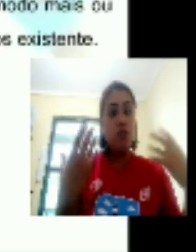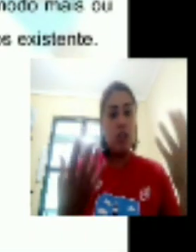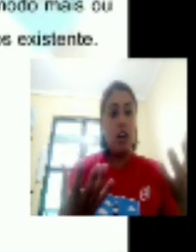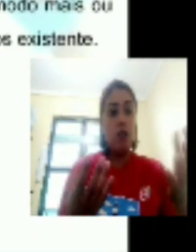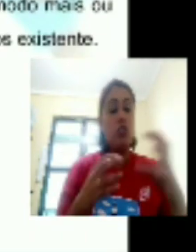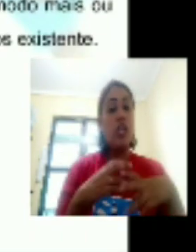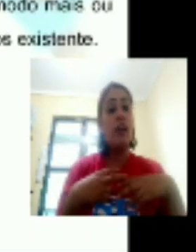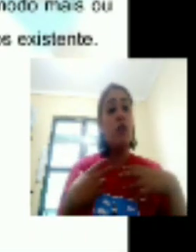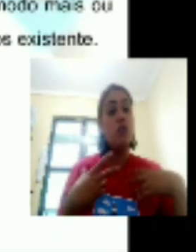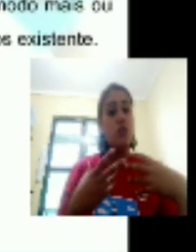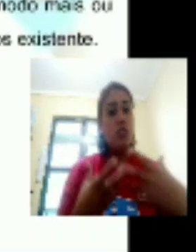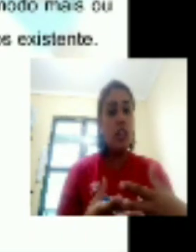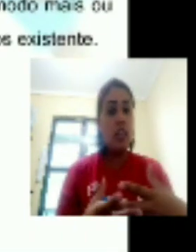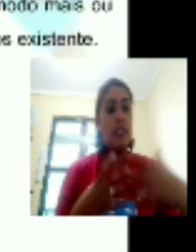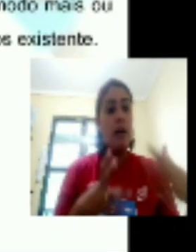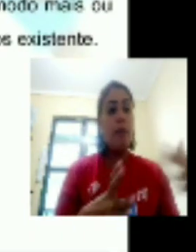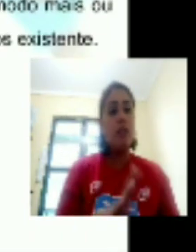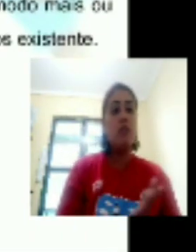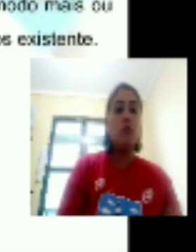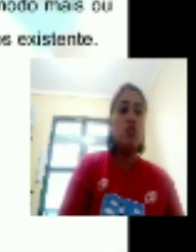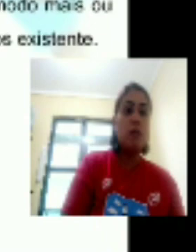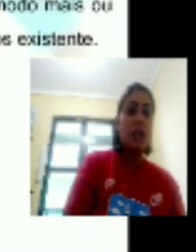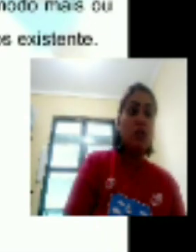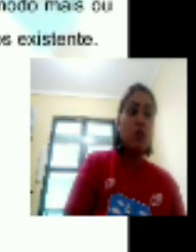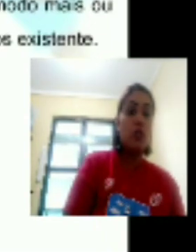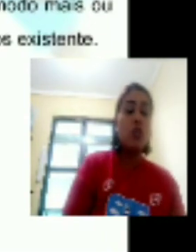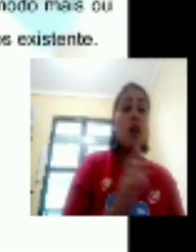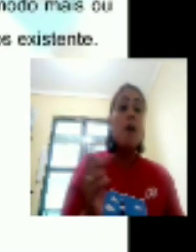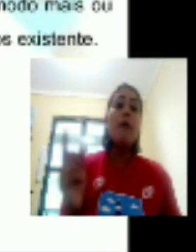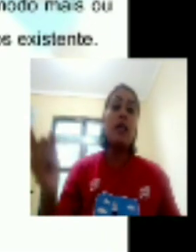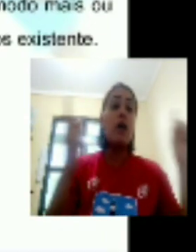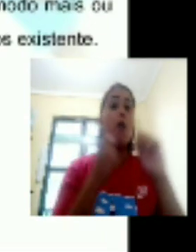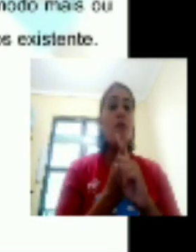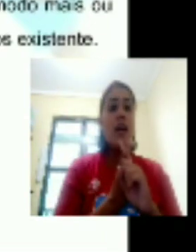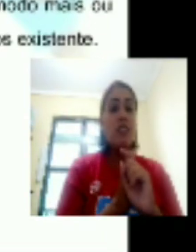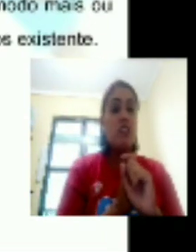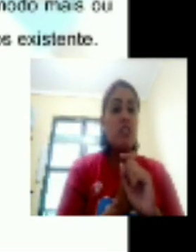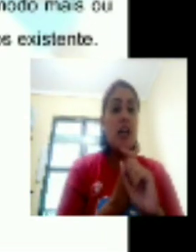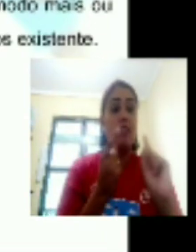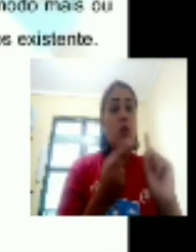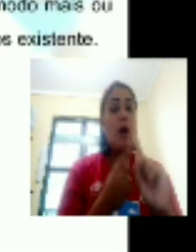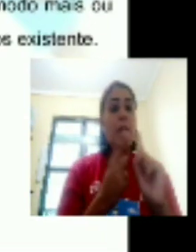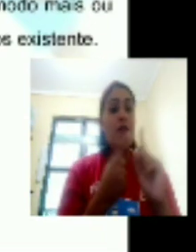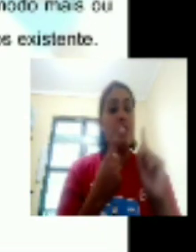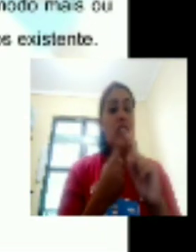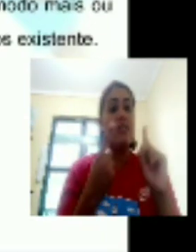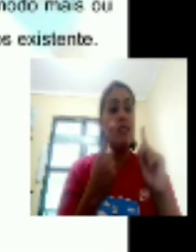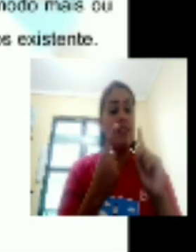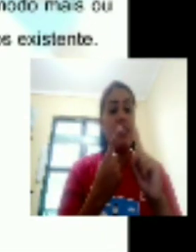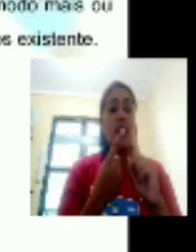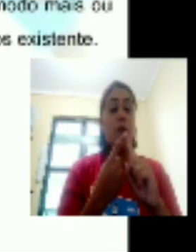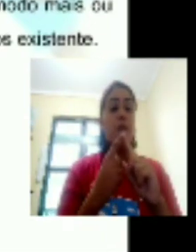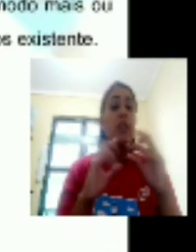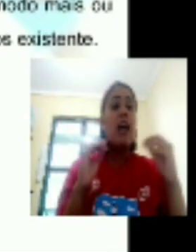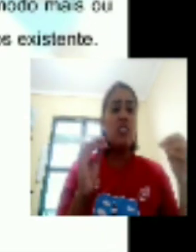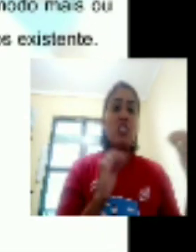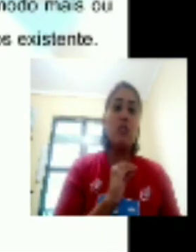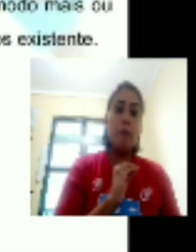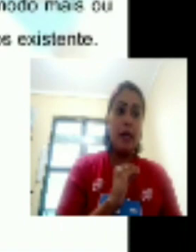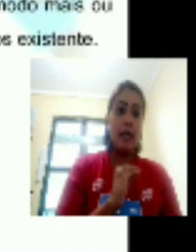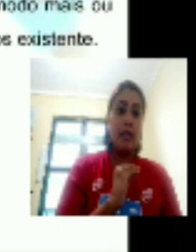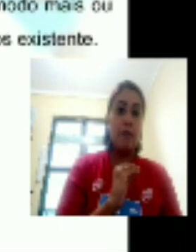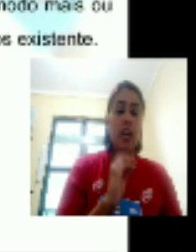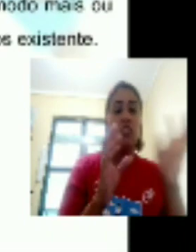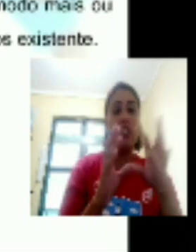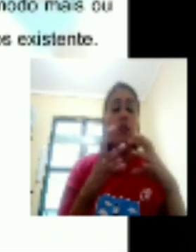ele funcionar, os recursos dele dependiam dos trabalhadores. Porque como era associado com a Previdência Social, a gente